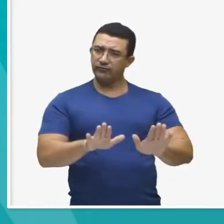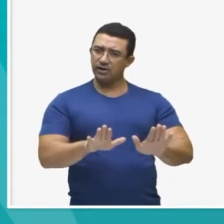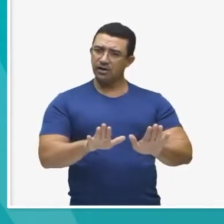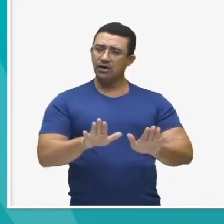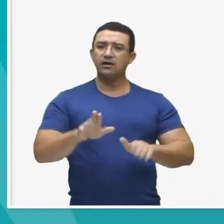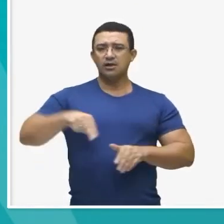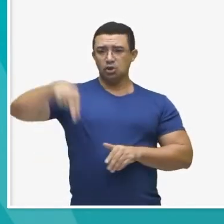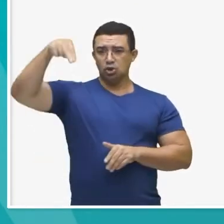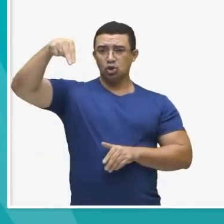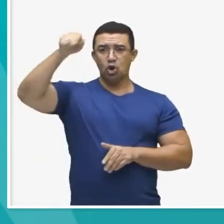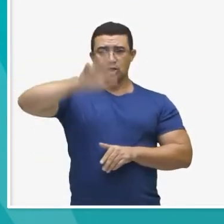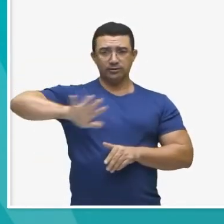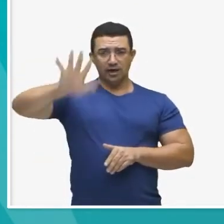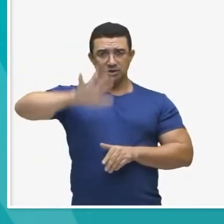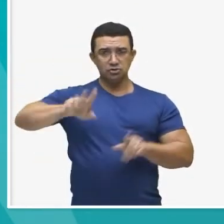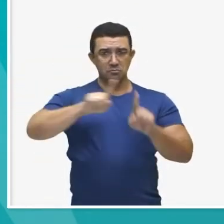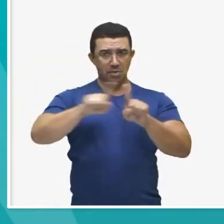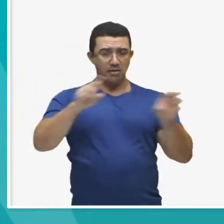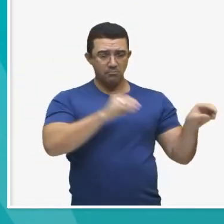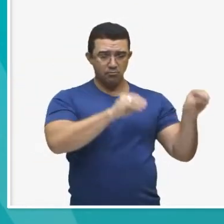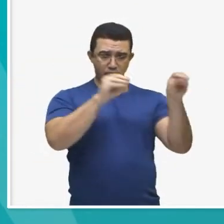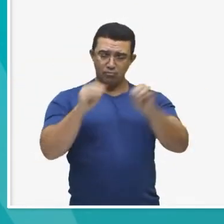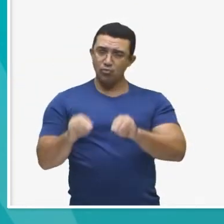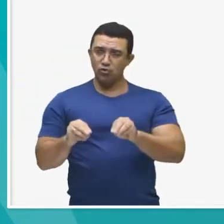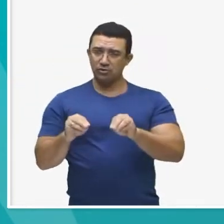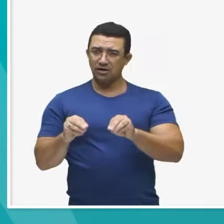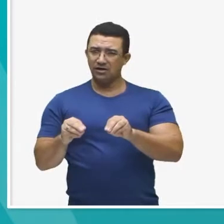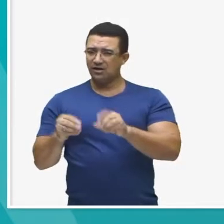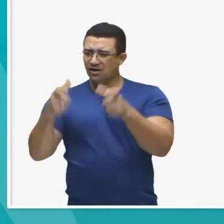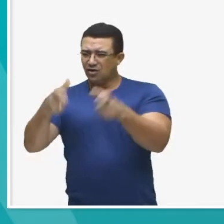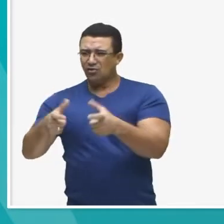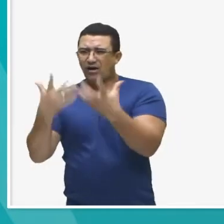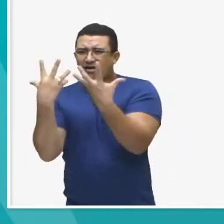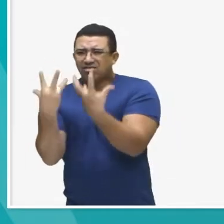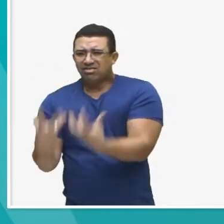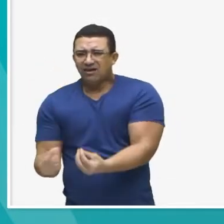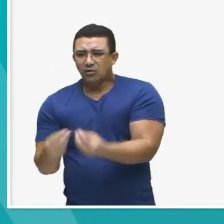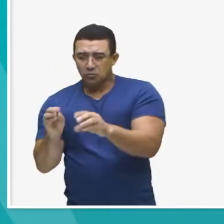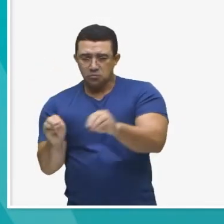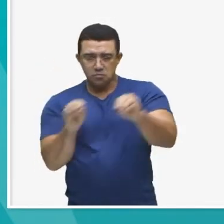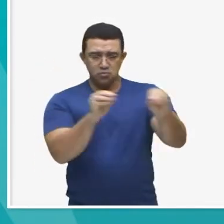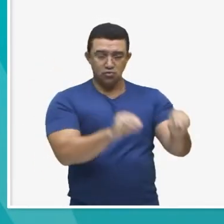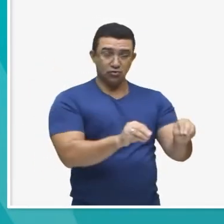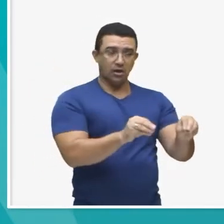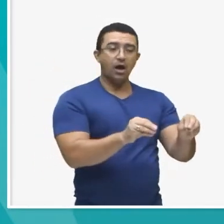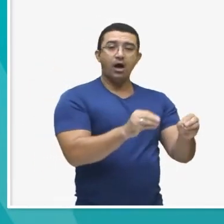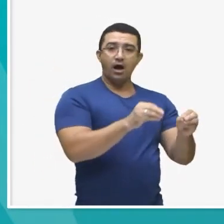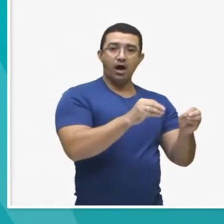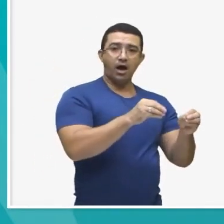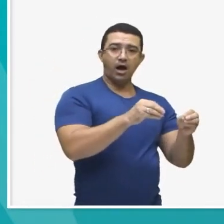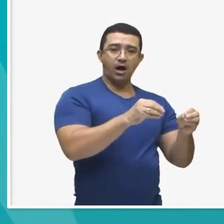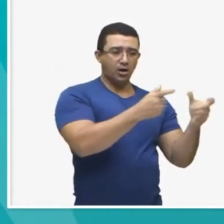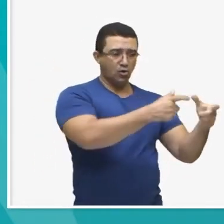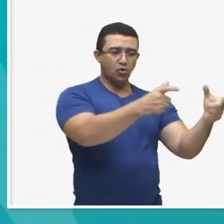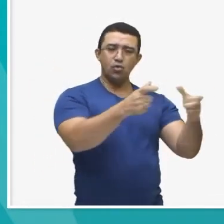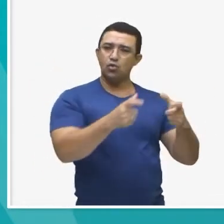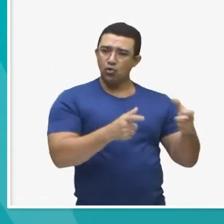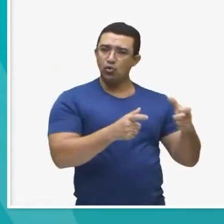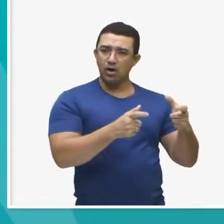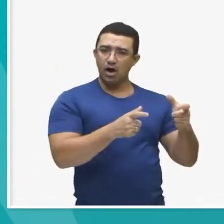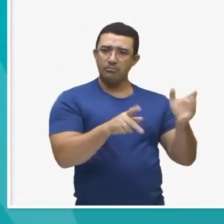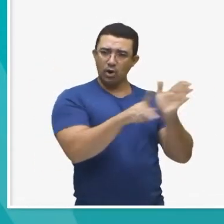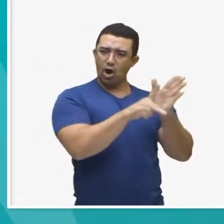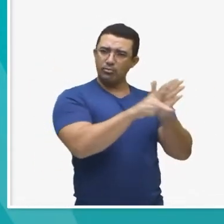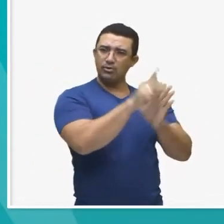estado, mas ele vai migrar da região, da área mais seca, que é o sertão, para essa área da Zona da